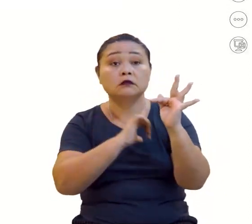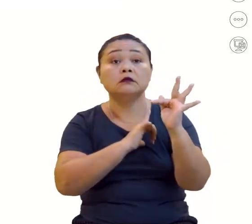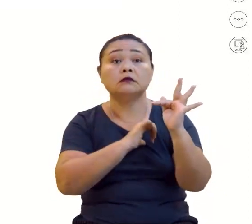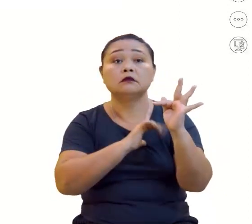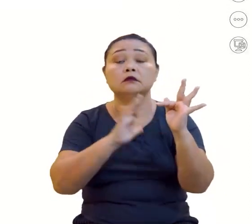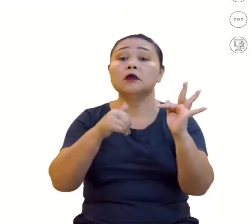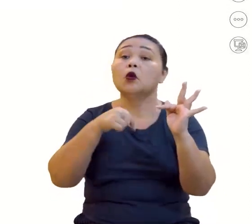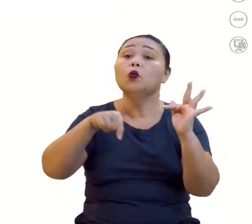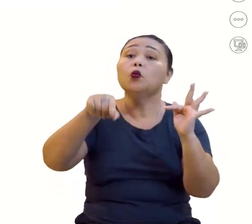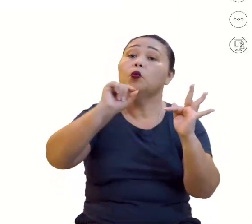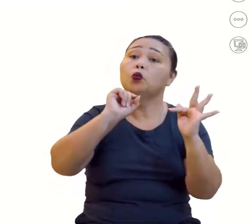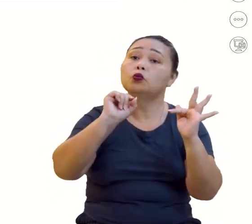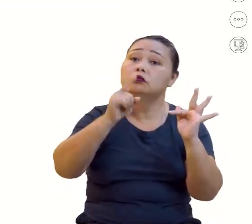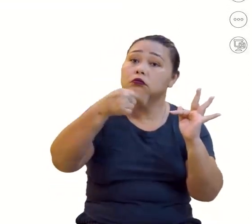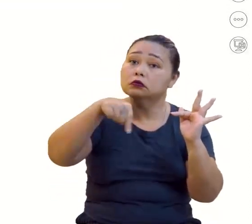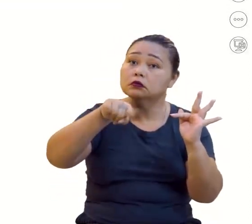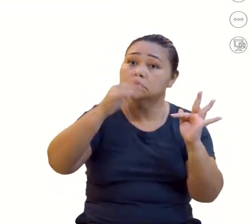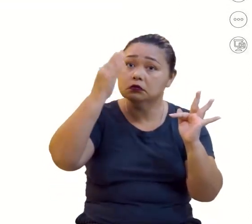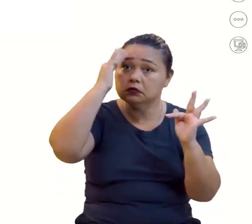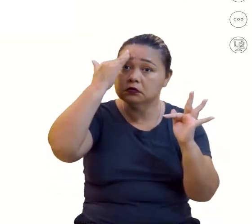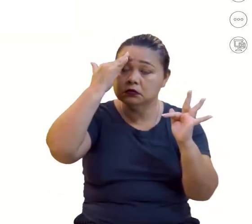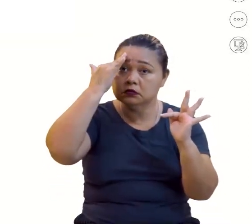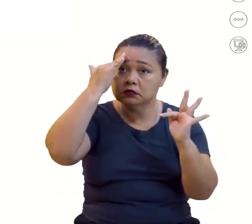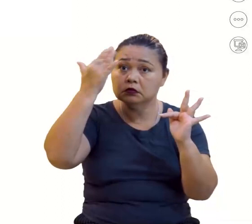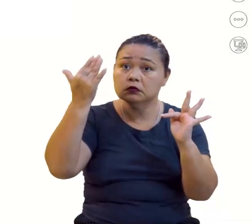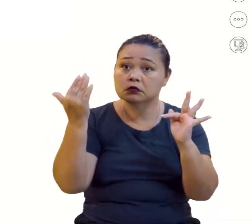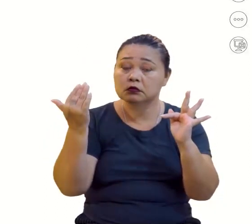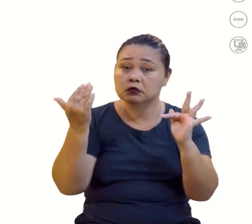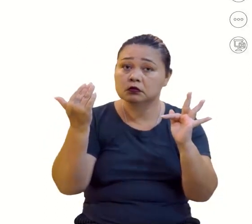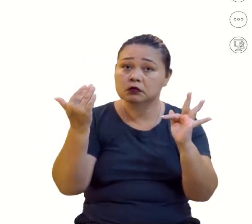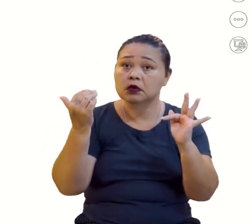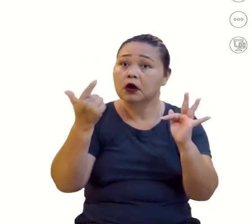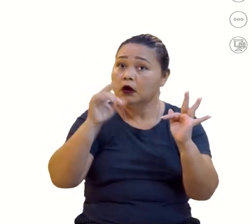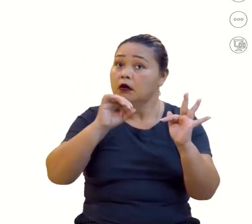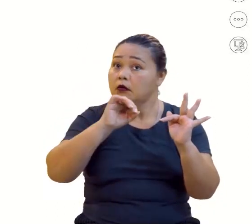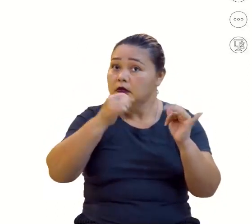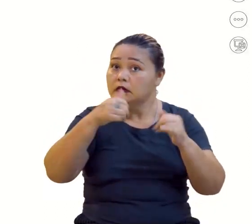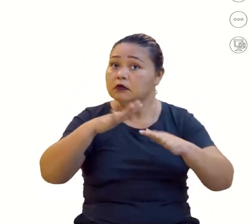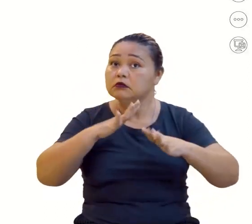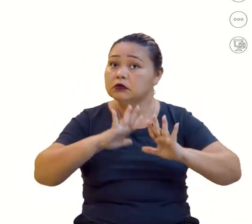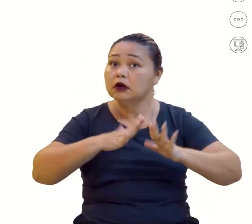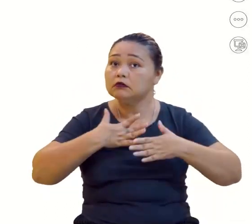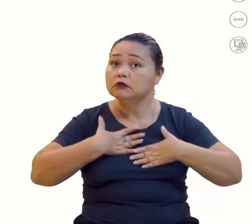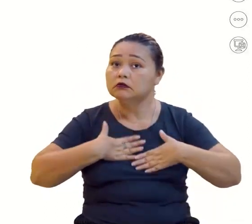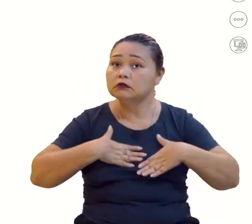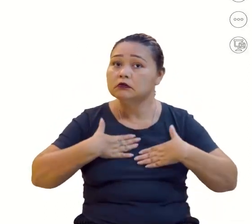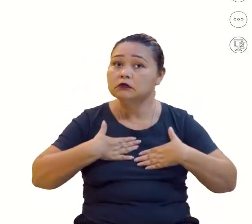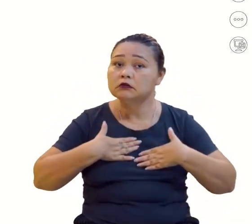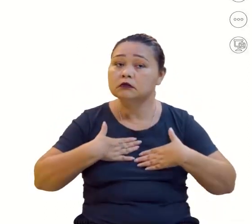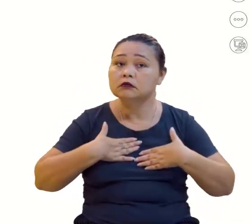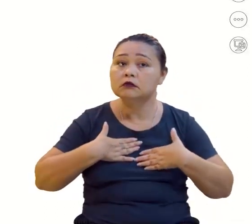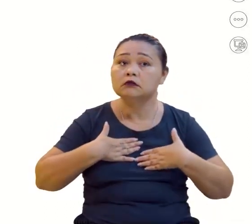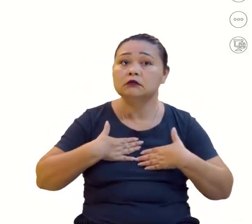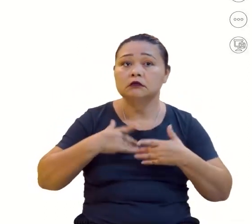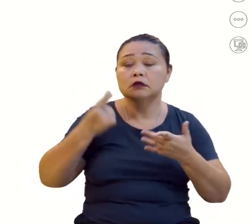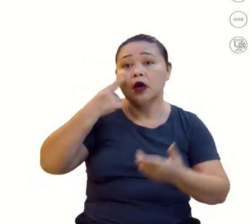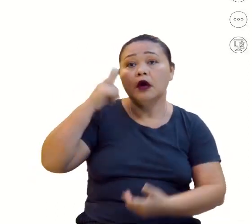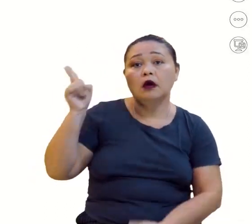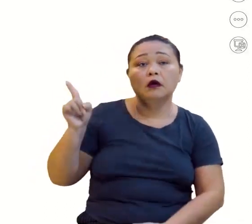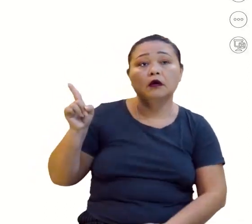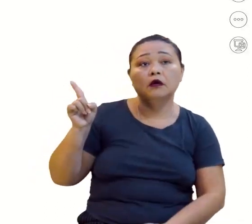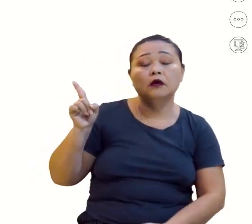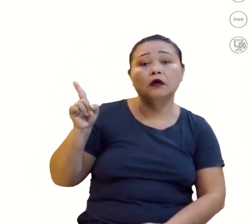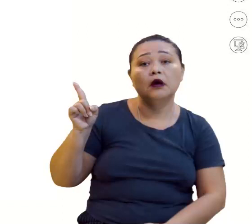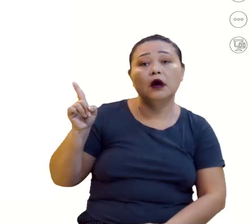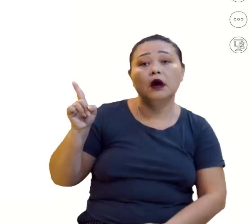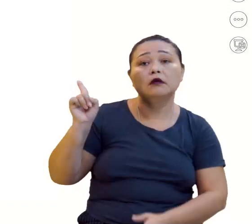que vocês deveriam ter entendido aqui, para ficar tranquilo, era esses distratores aqui, não é?